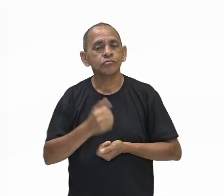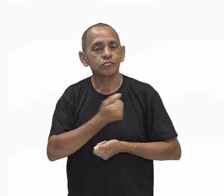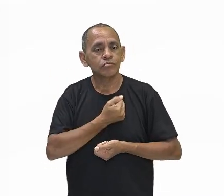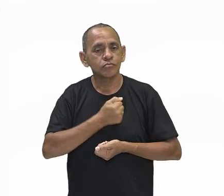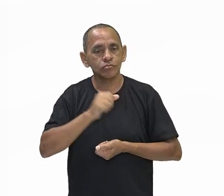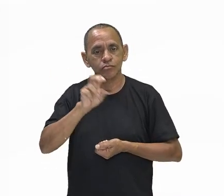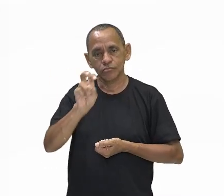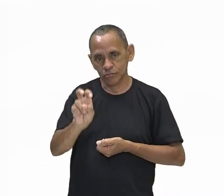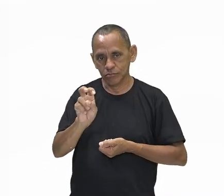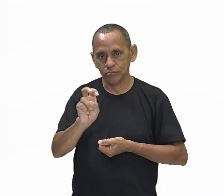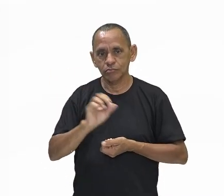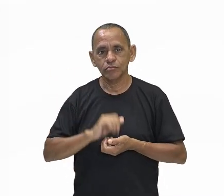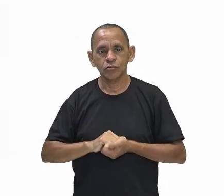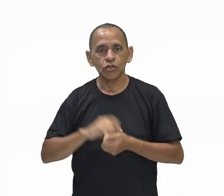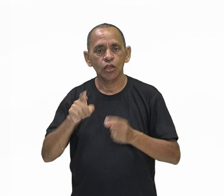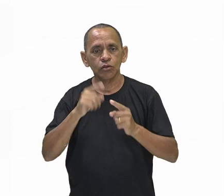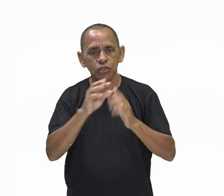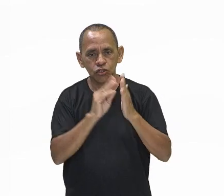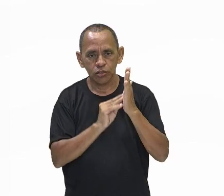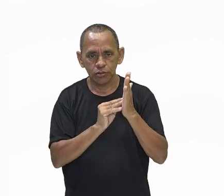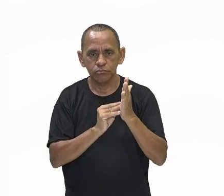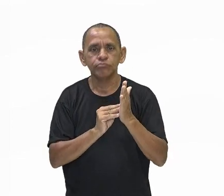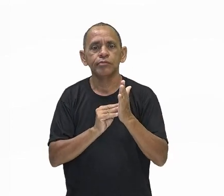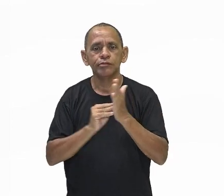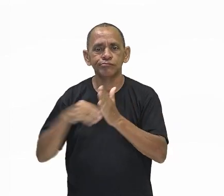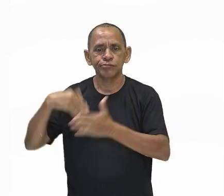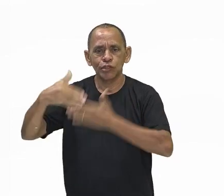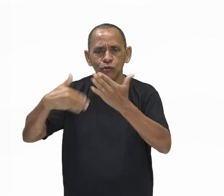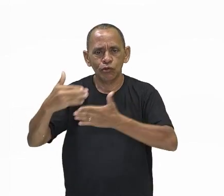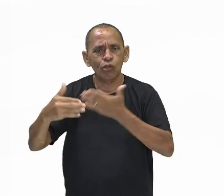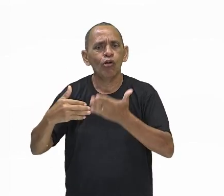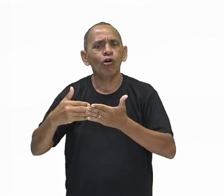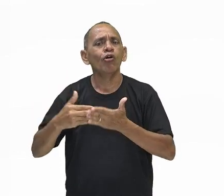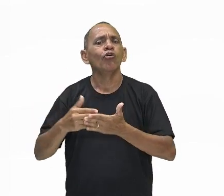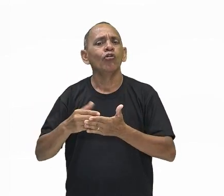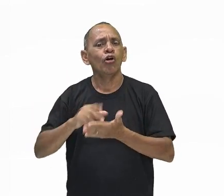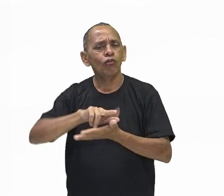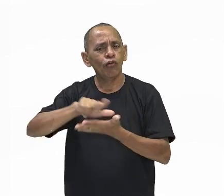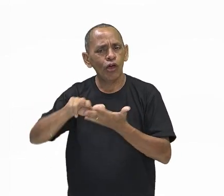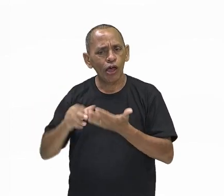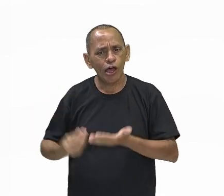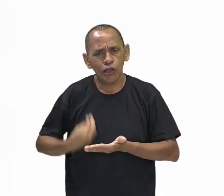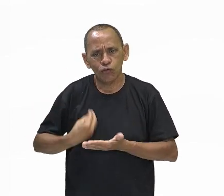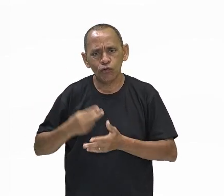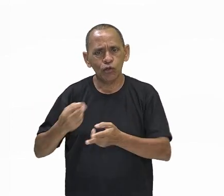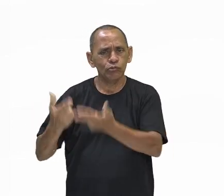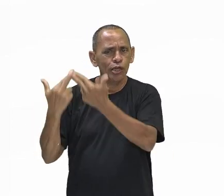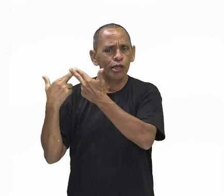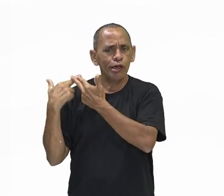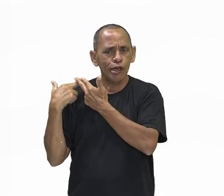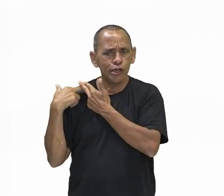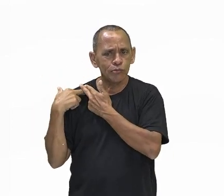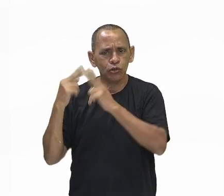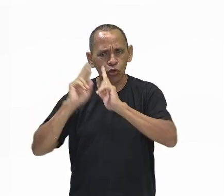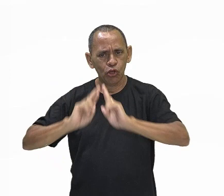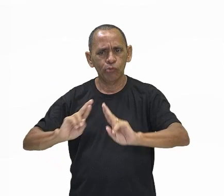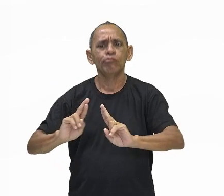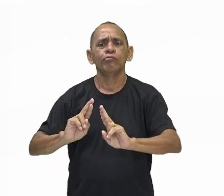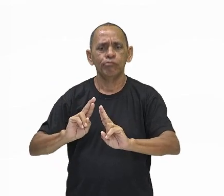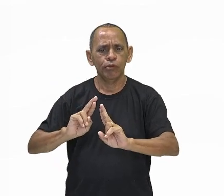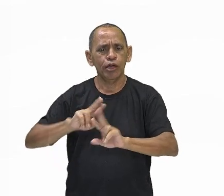nós temos objeto de conhecimento, evolução dos seres vivos, respeito à diversidade,